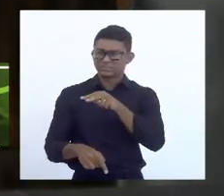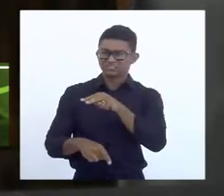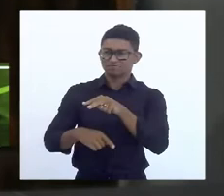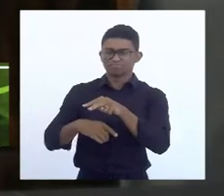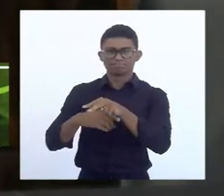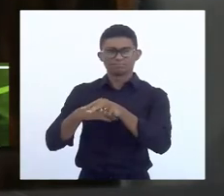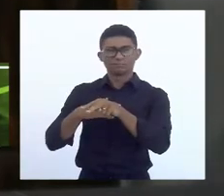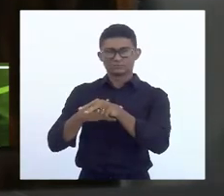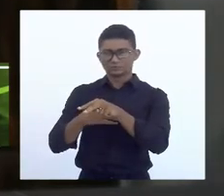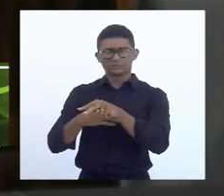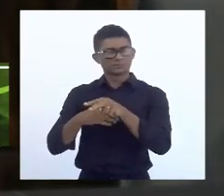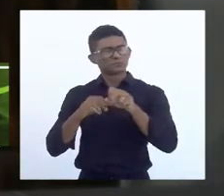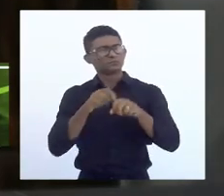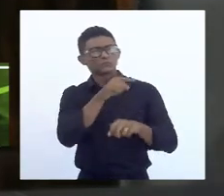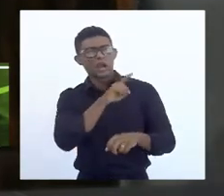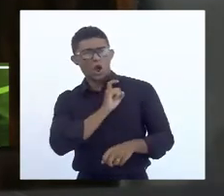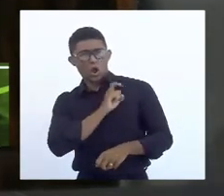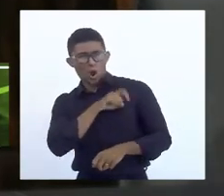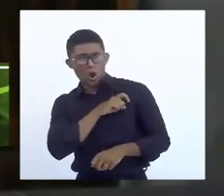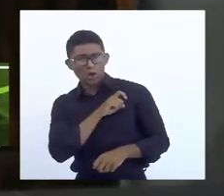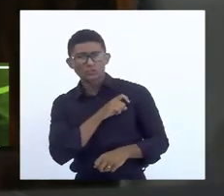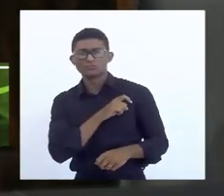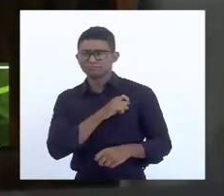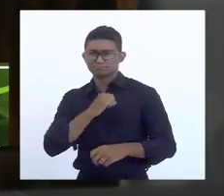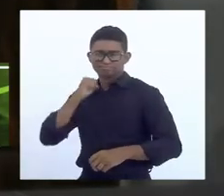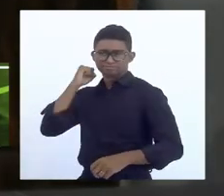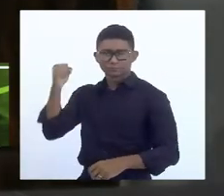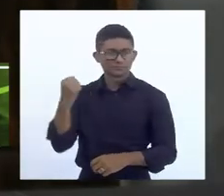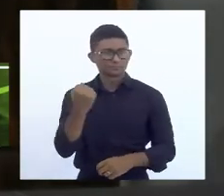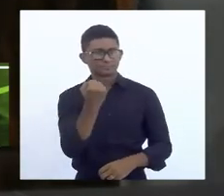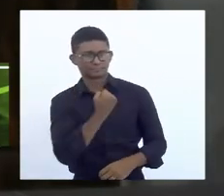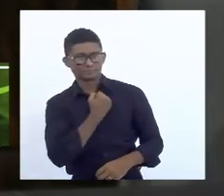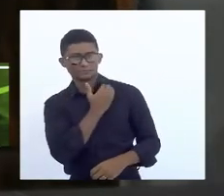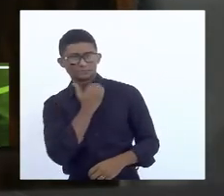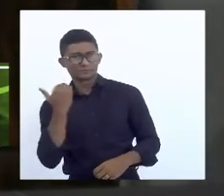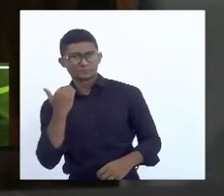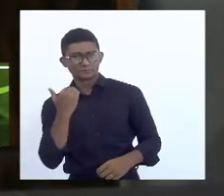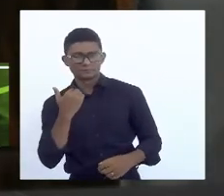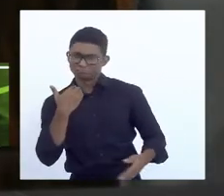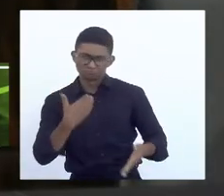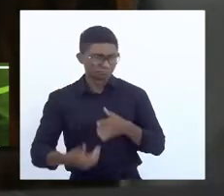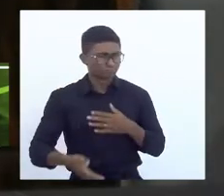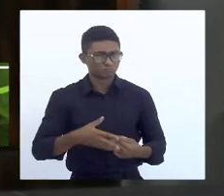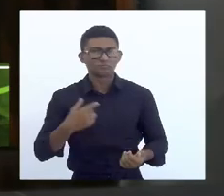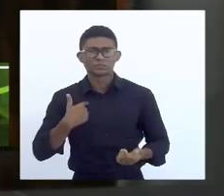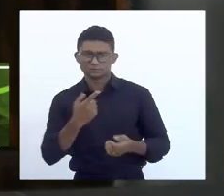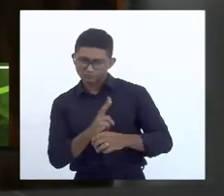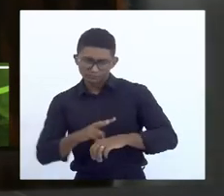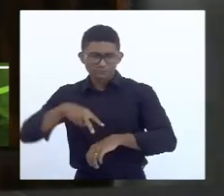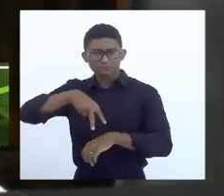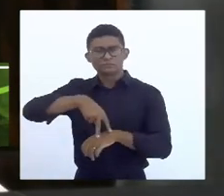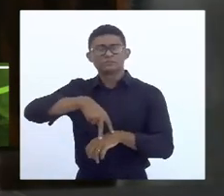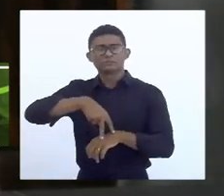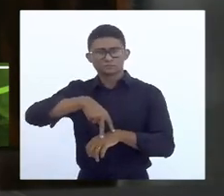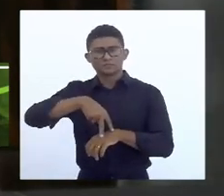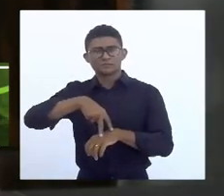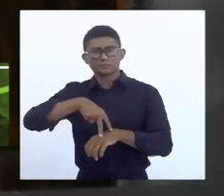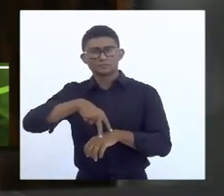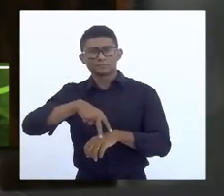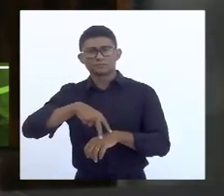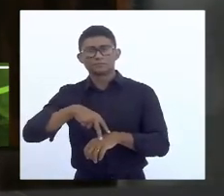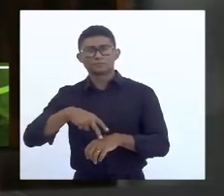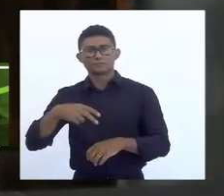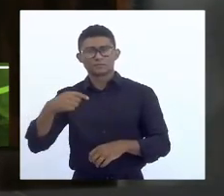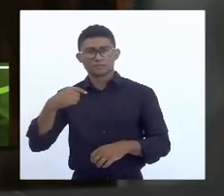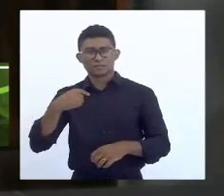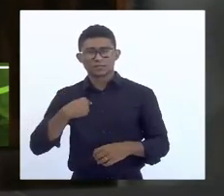matar com o seu ódio, mas ainda assim, como um ar, eu vou me levantar. A minha sensualidade